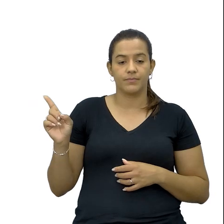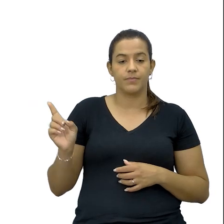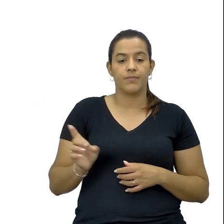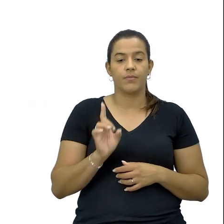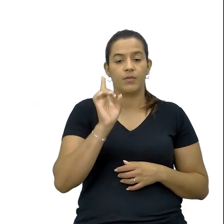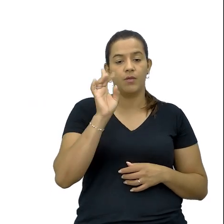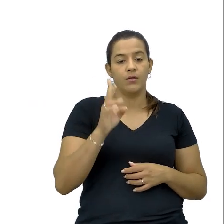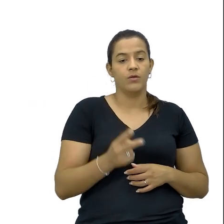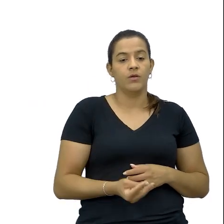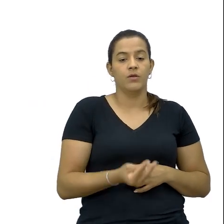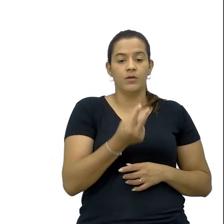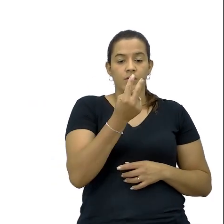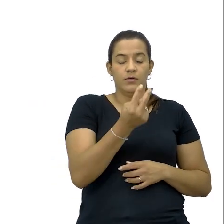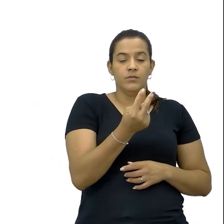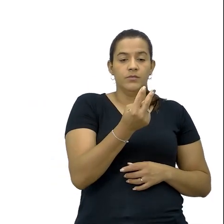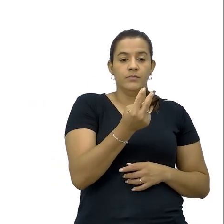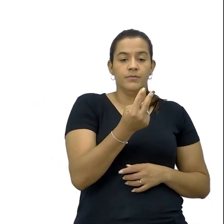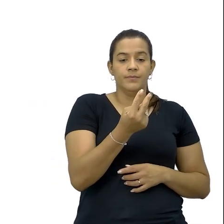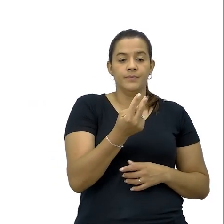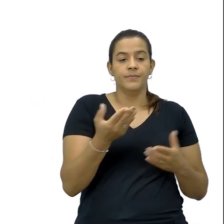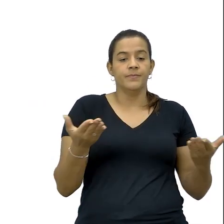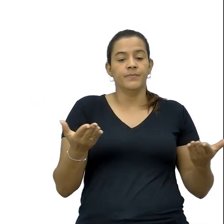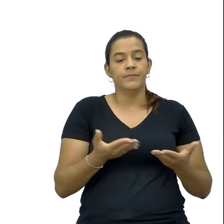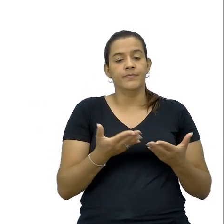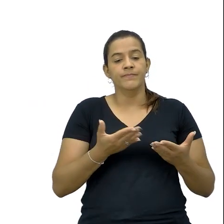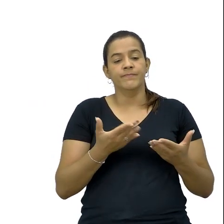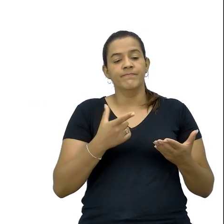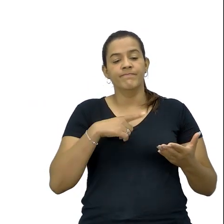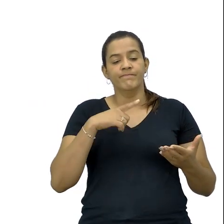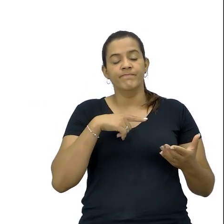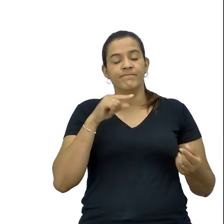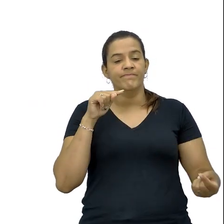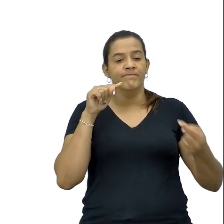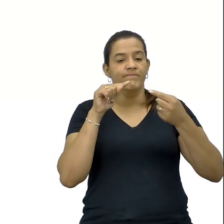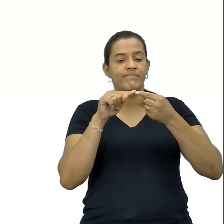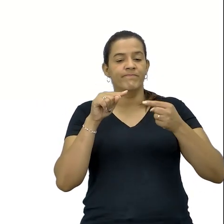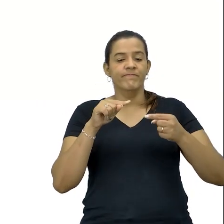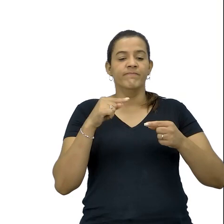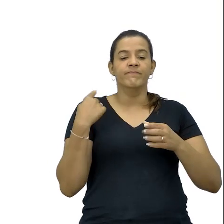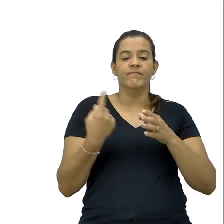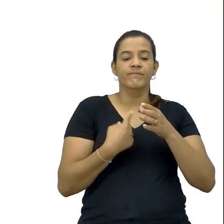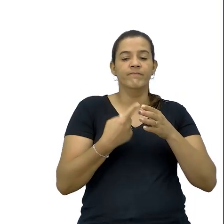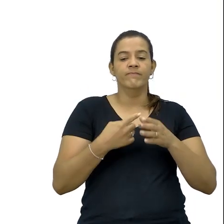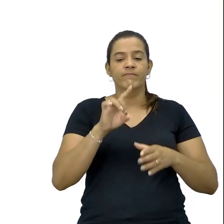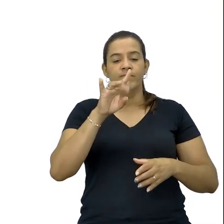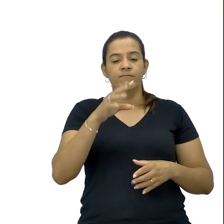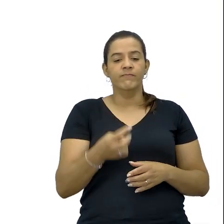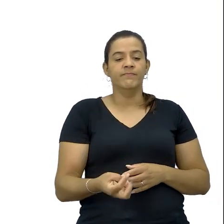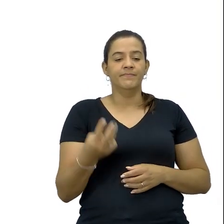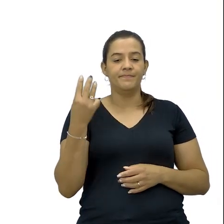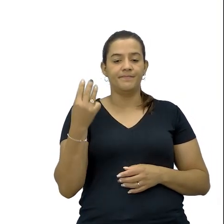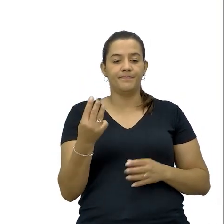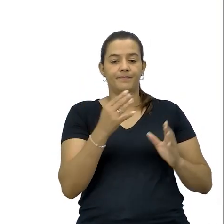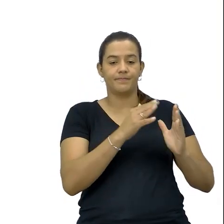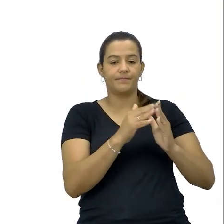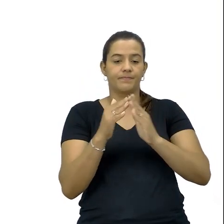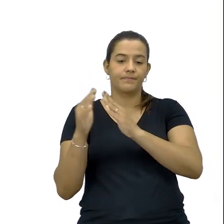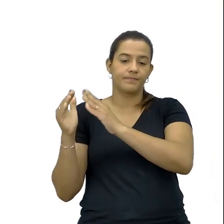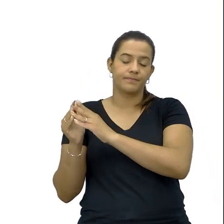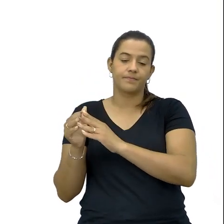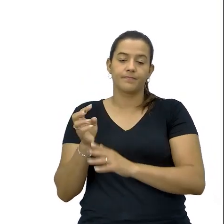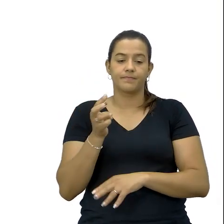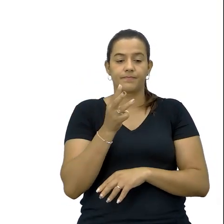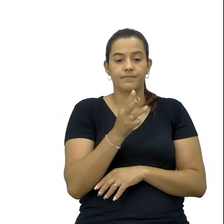tinha dois elementos aqui, que era o liquidificador e vale compras, aqui eu tenho 3 cabanas, né?